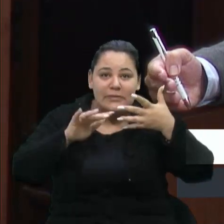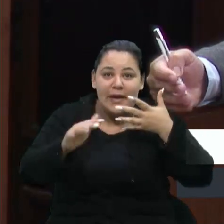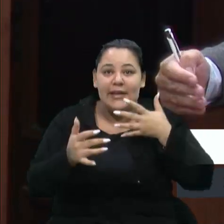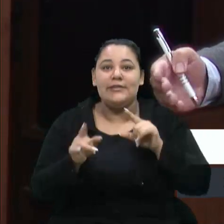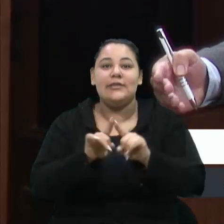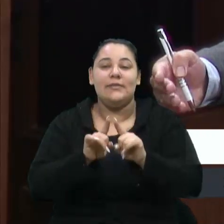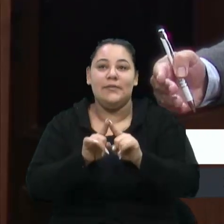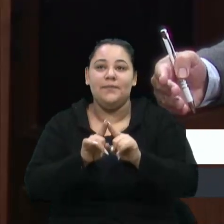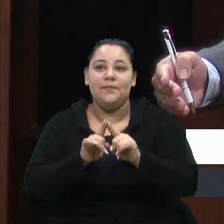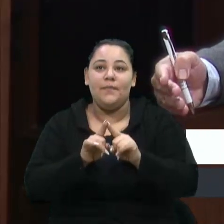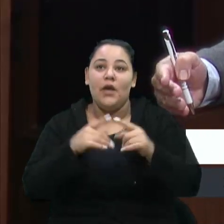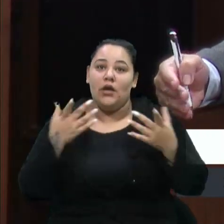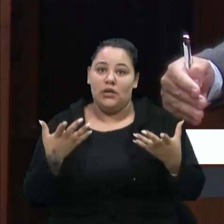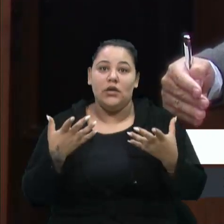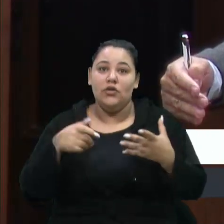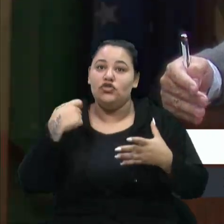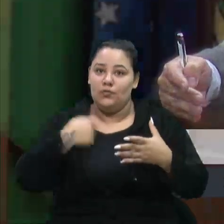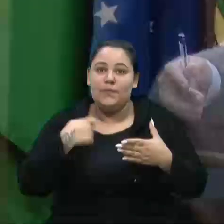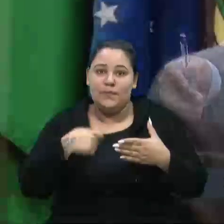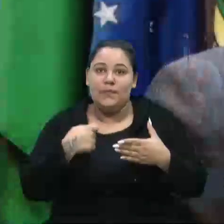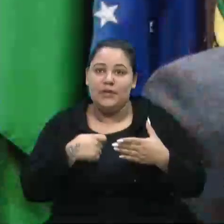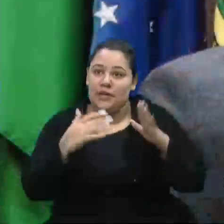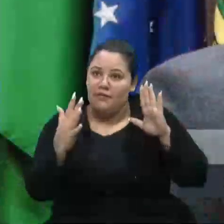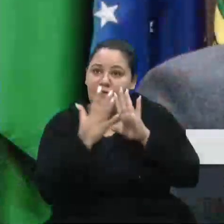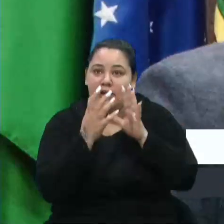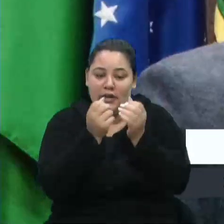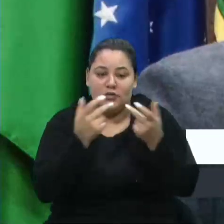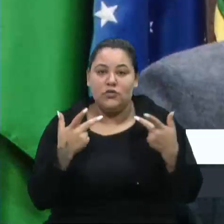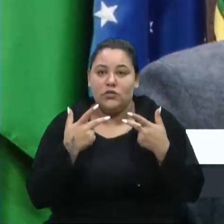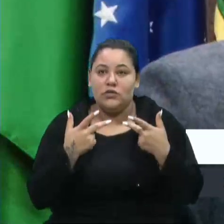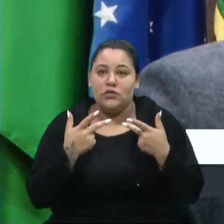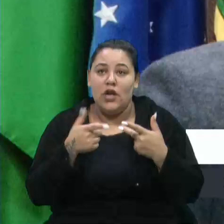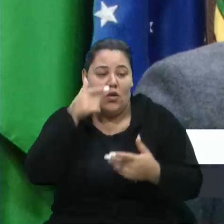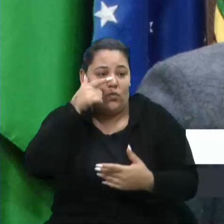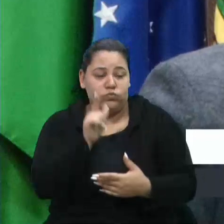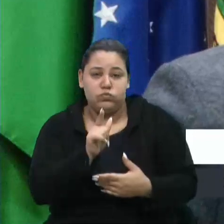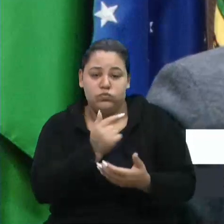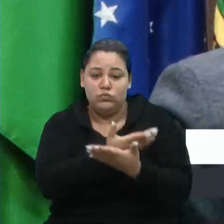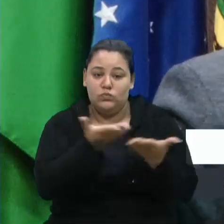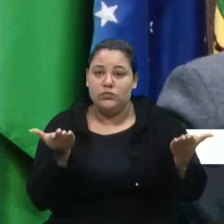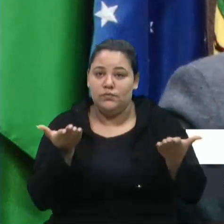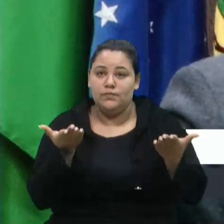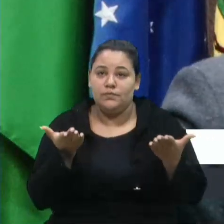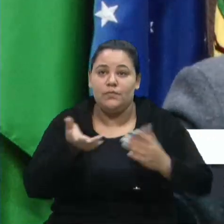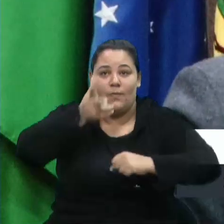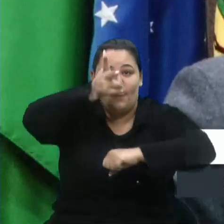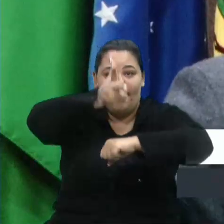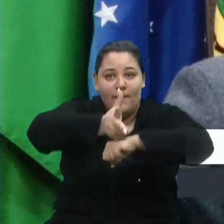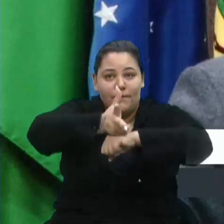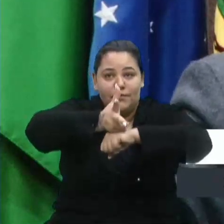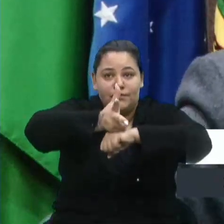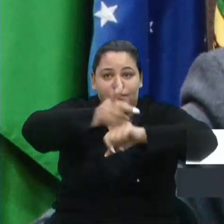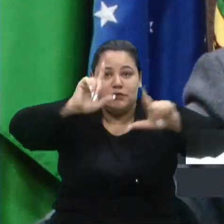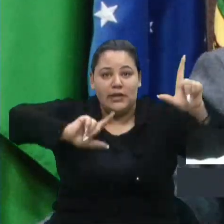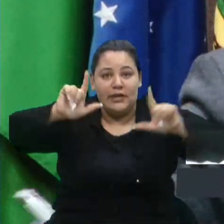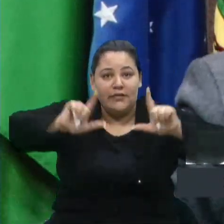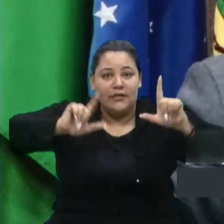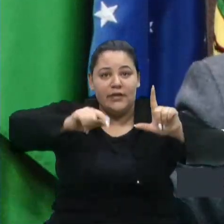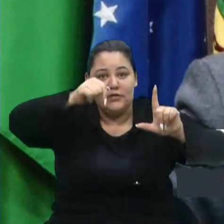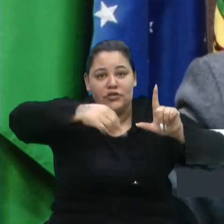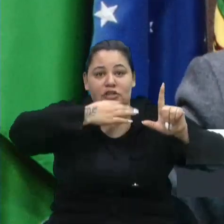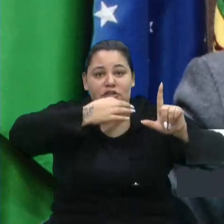faça desse limão é uma limonada e a gente pode ganhar Sim esse espaço espontâneo na imprensa de Caxias do Sul a empresa de